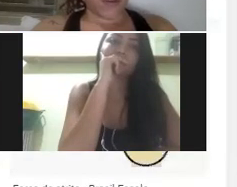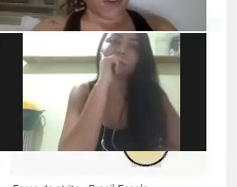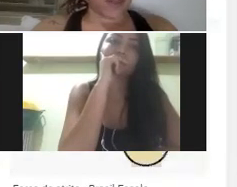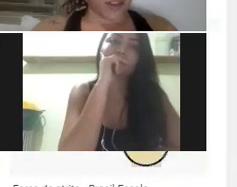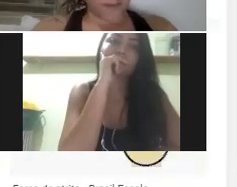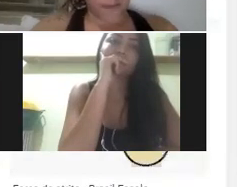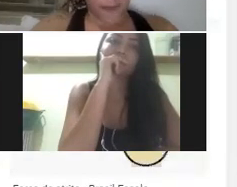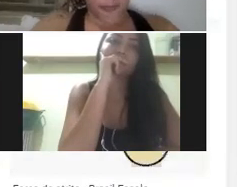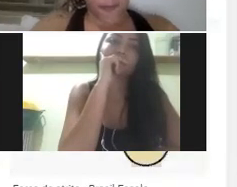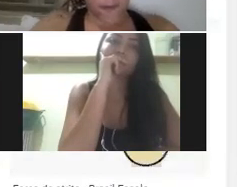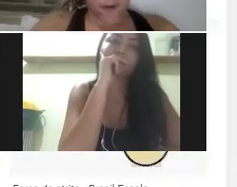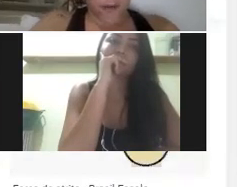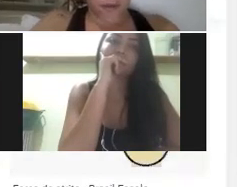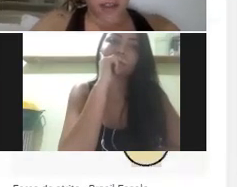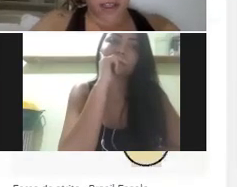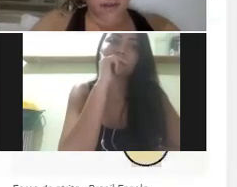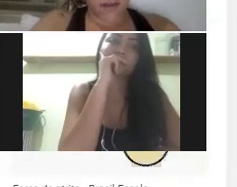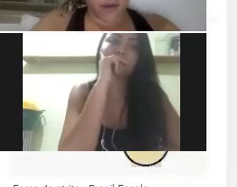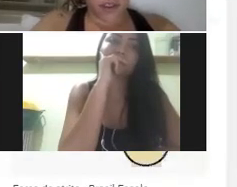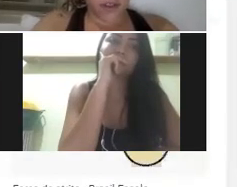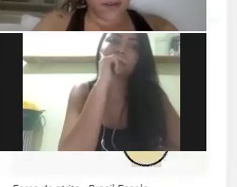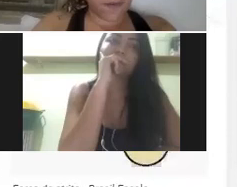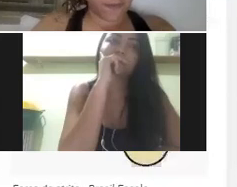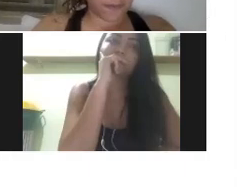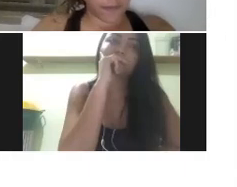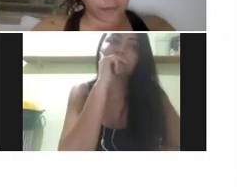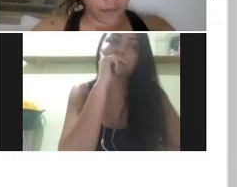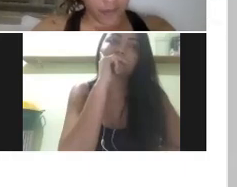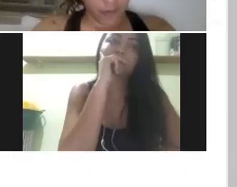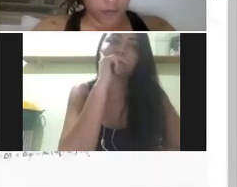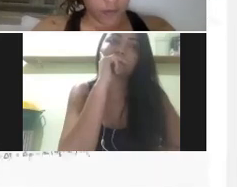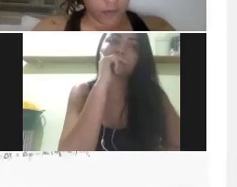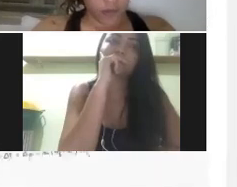Deixa eu pôr a fórmula aqui. Fórmula da força.